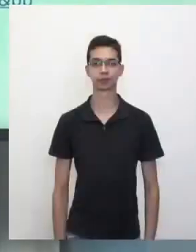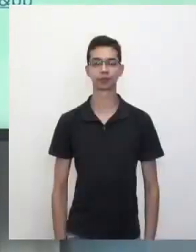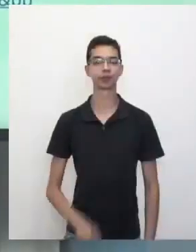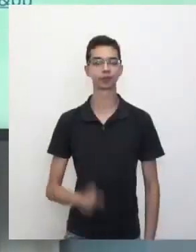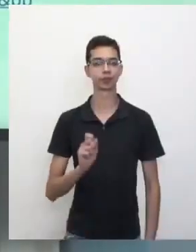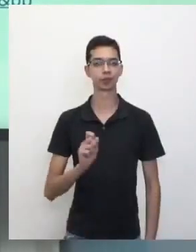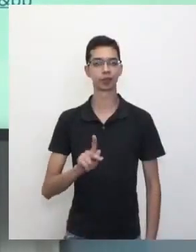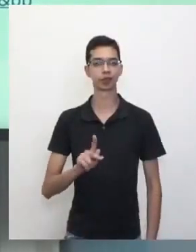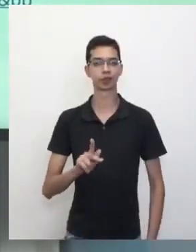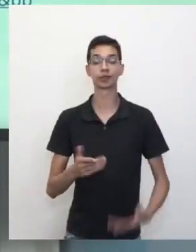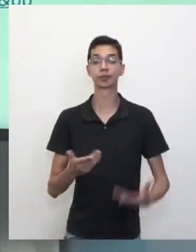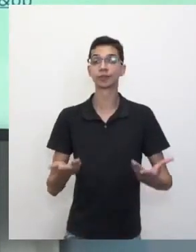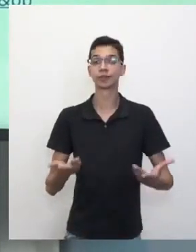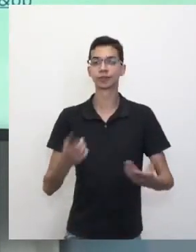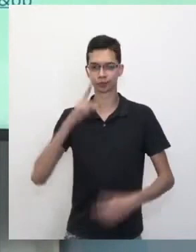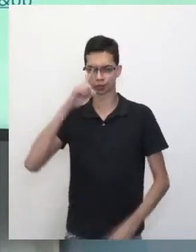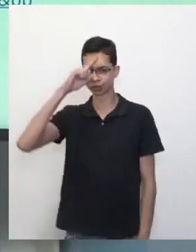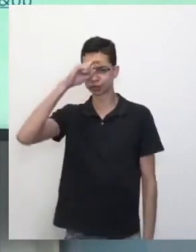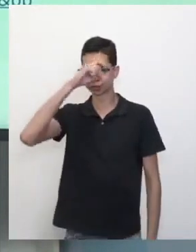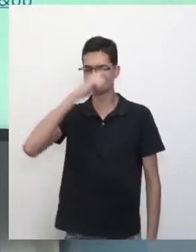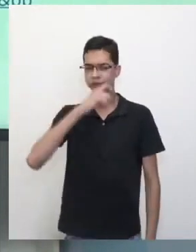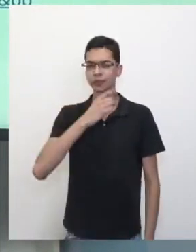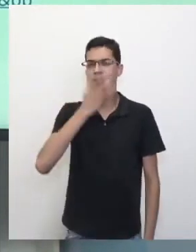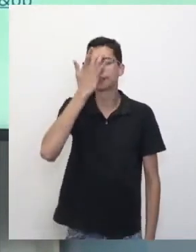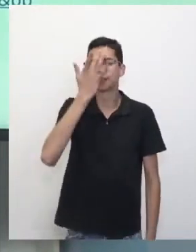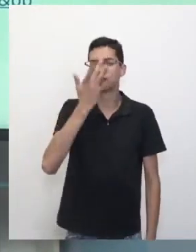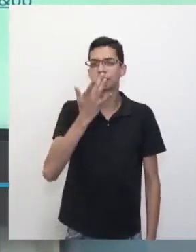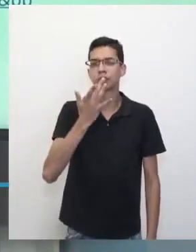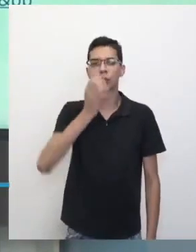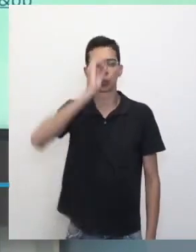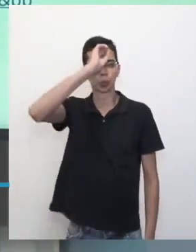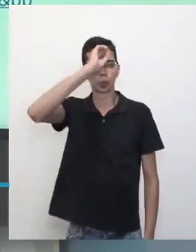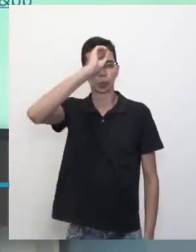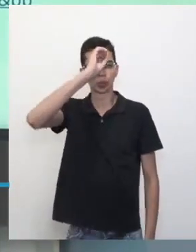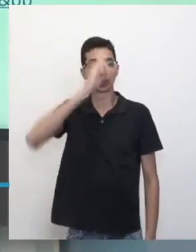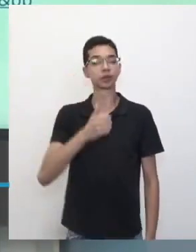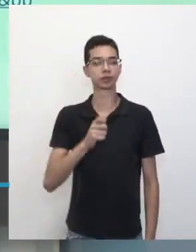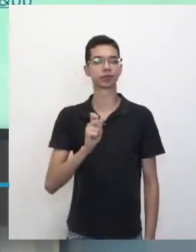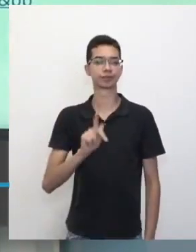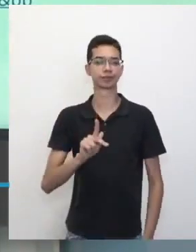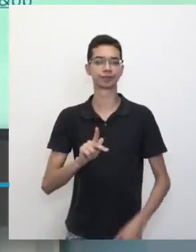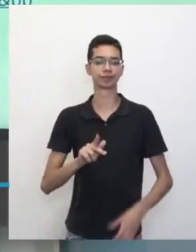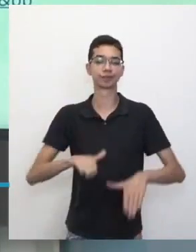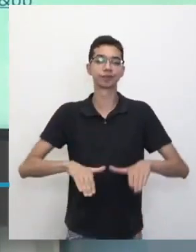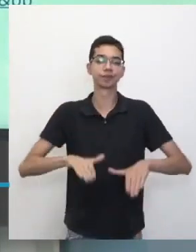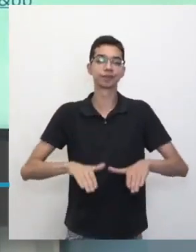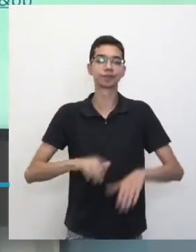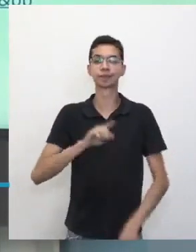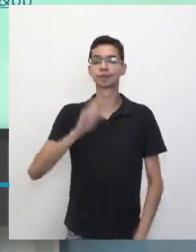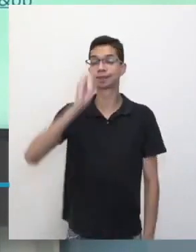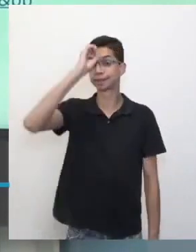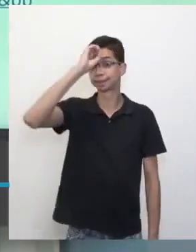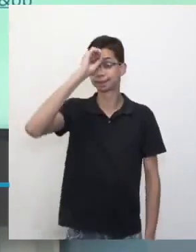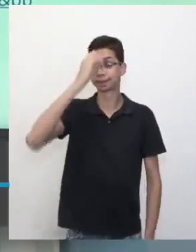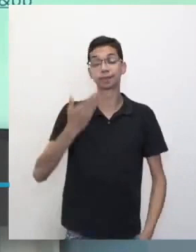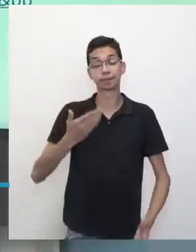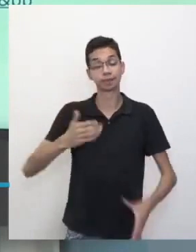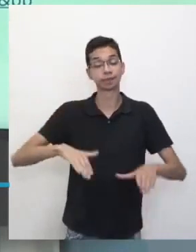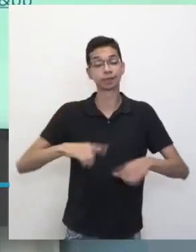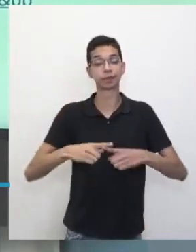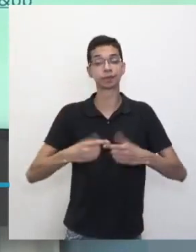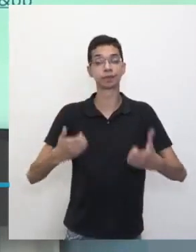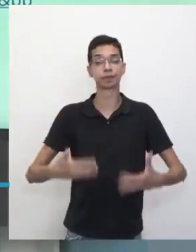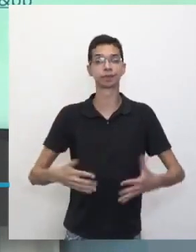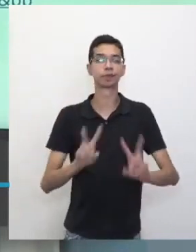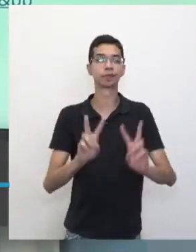Ok. E aí? Difícil? Fácil? Não entendi nada? Ok. É possível não entender nada. A gente está falando aí de literatura,